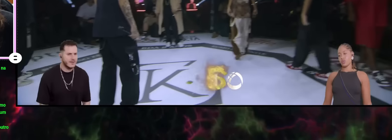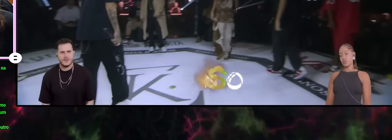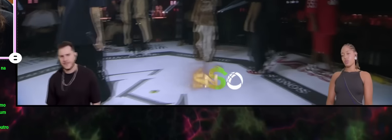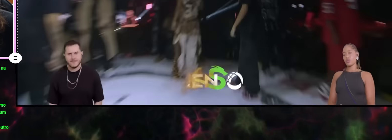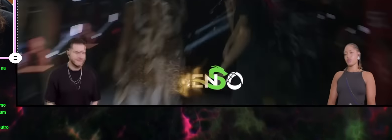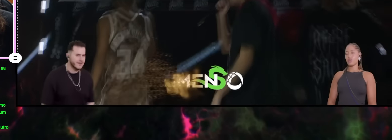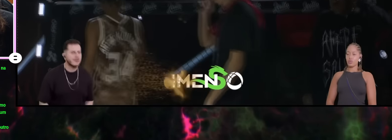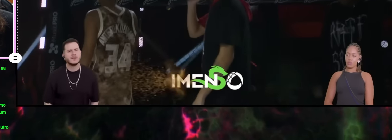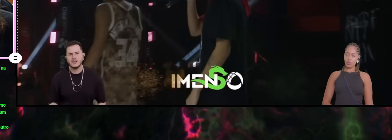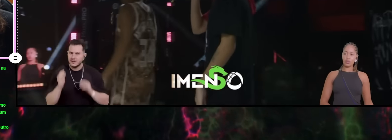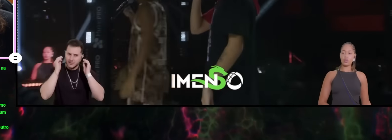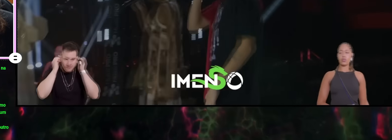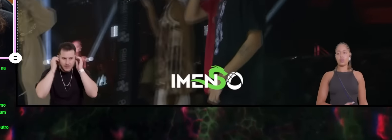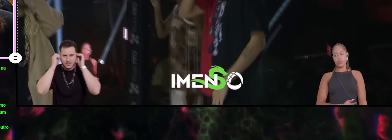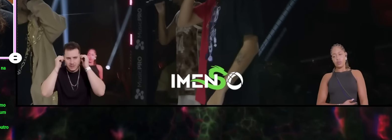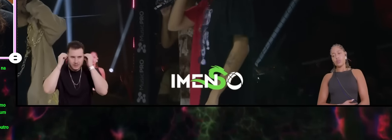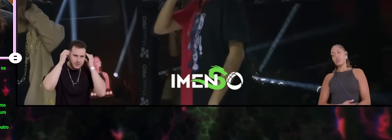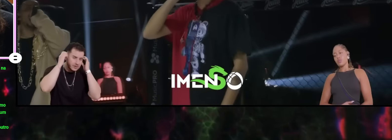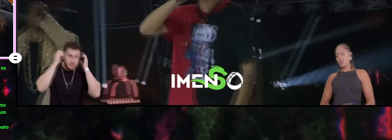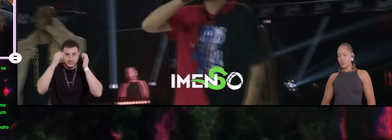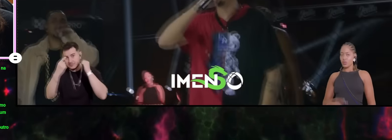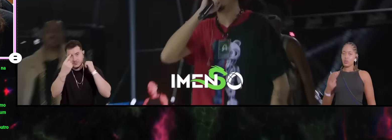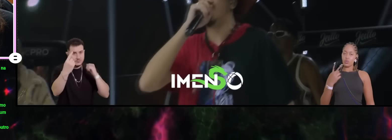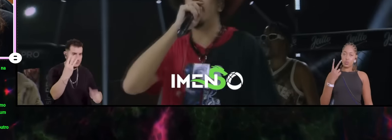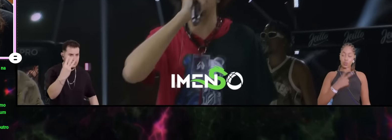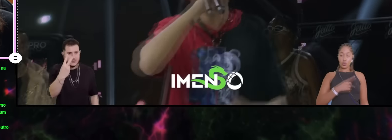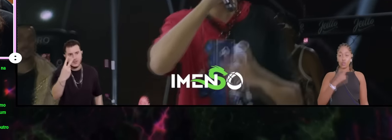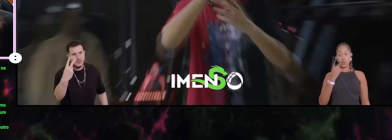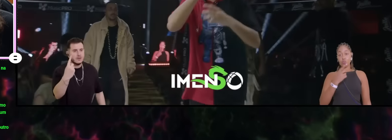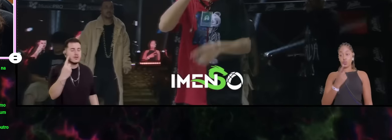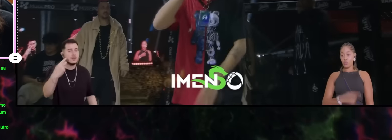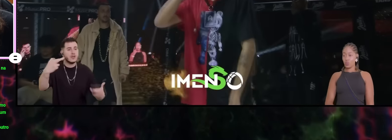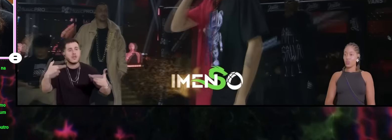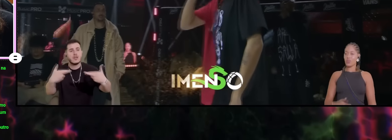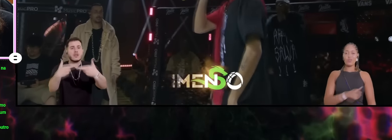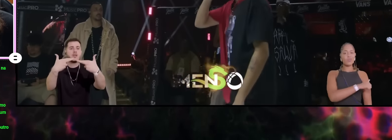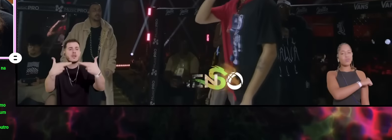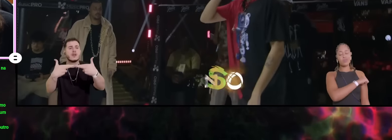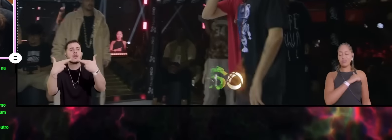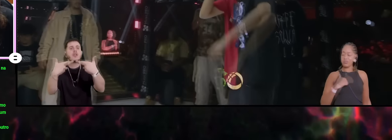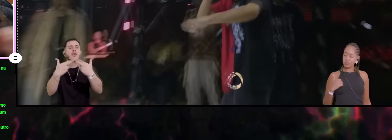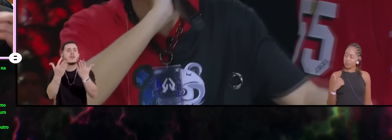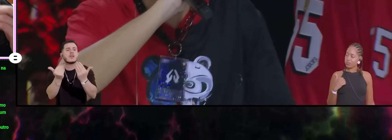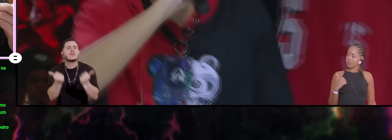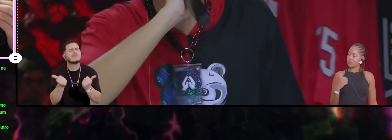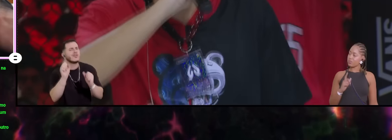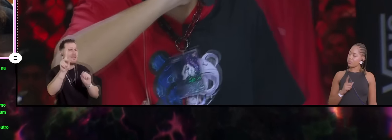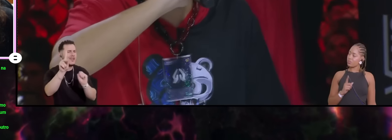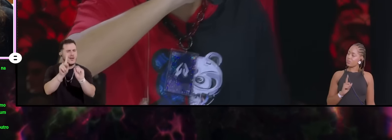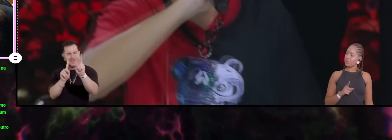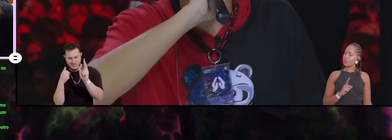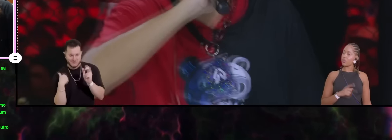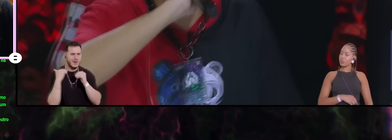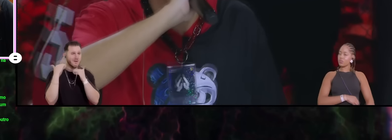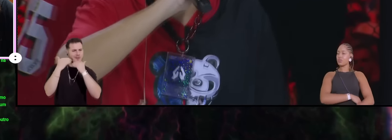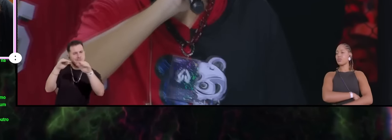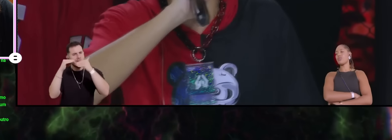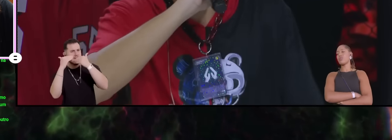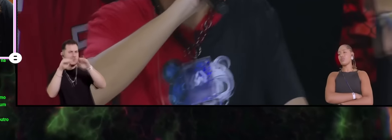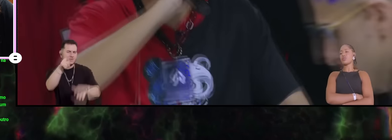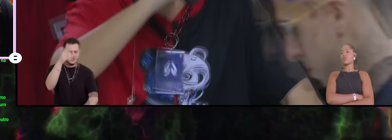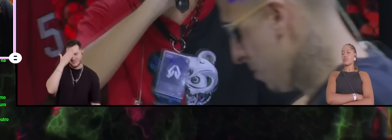Eu ia fazer uma piada mais 18, mas vamos deixar a live family friendly. Ok, eu já mando bem, tá ligado, meu parceiro,